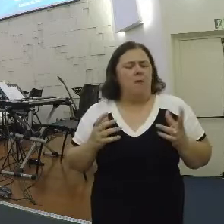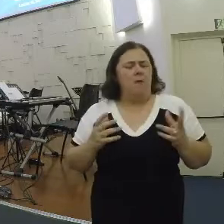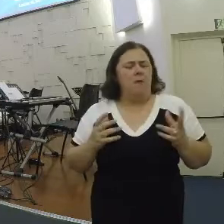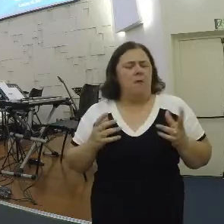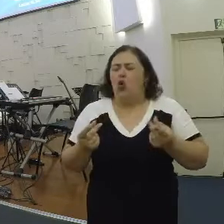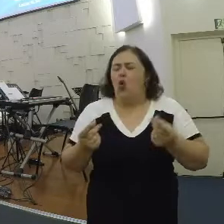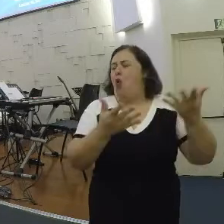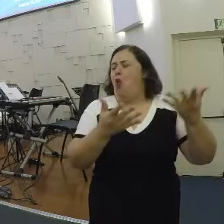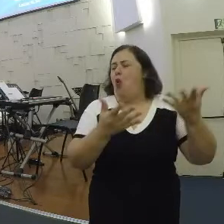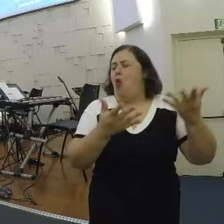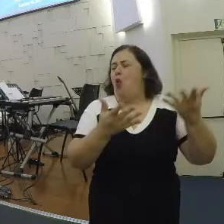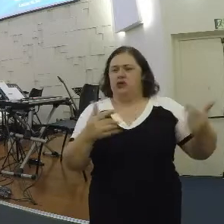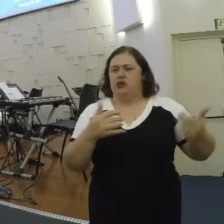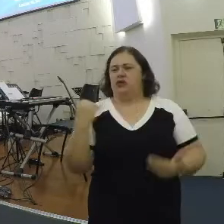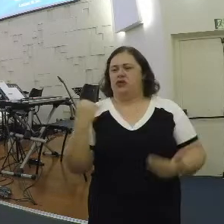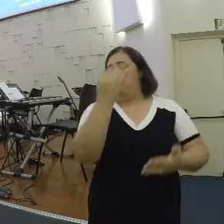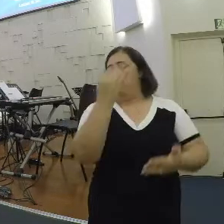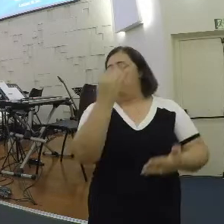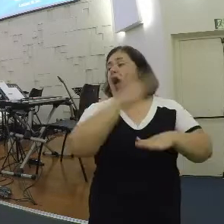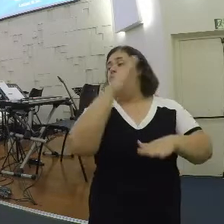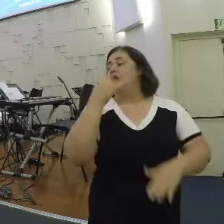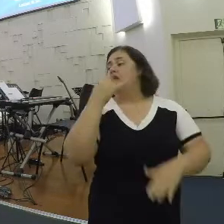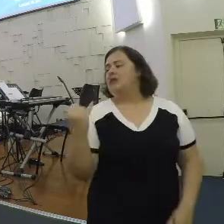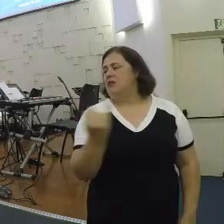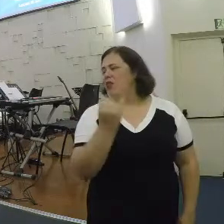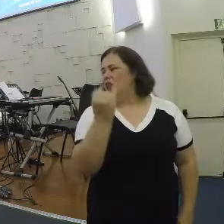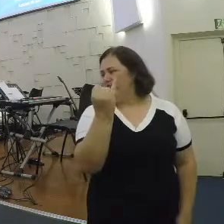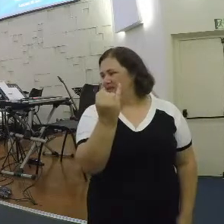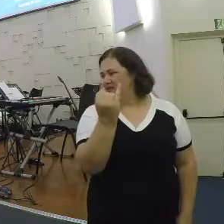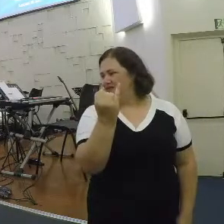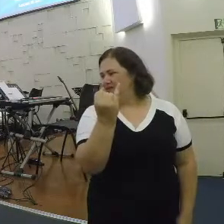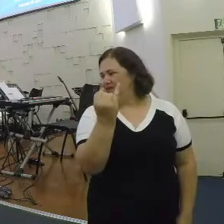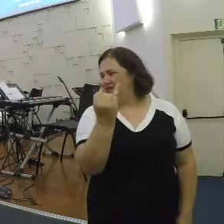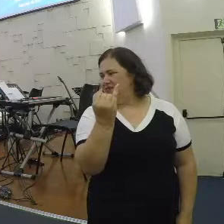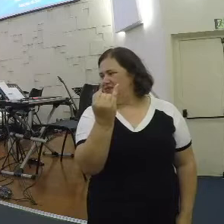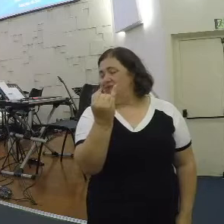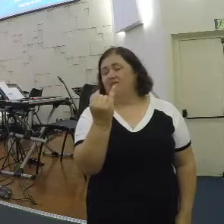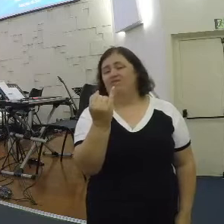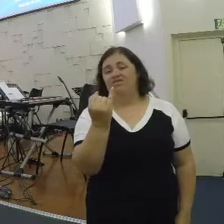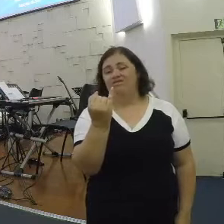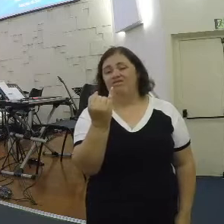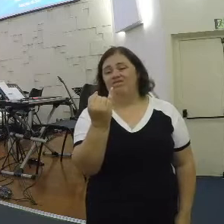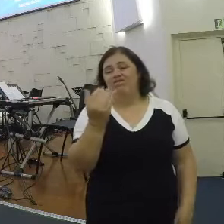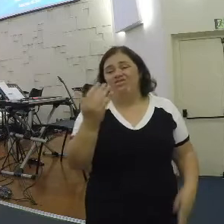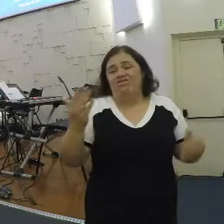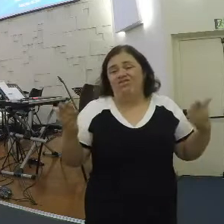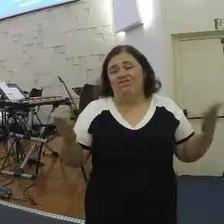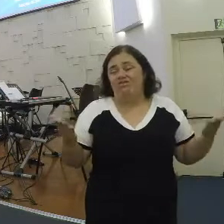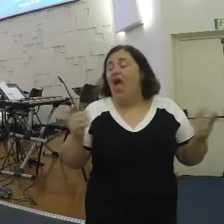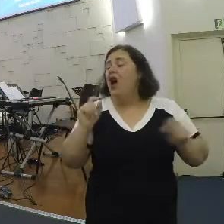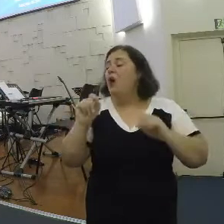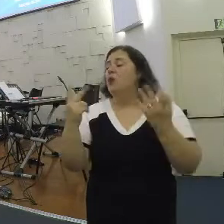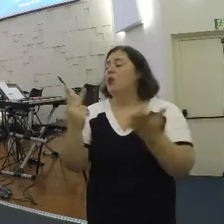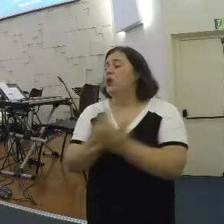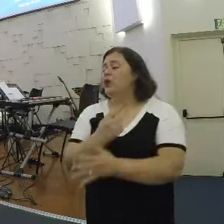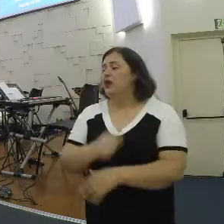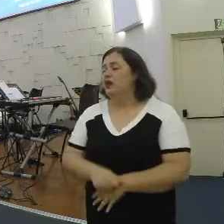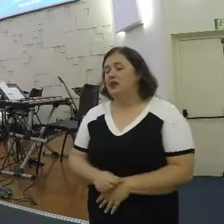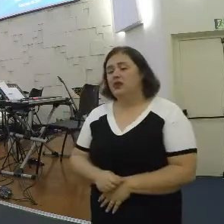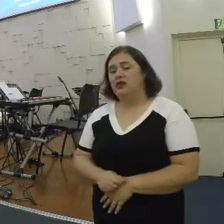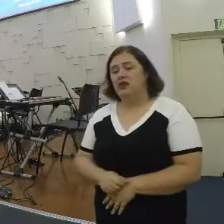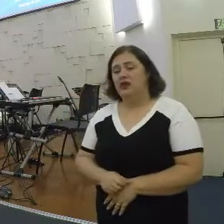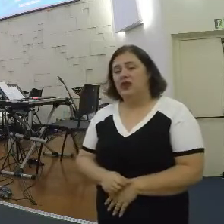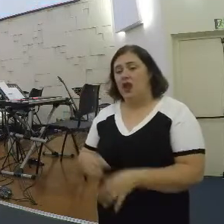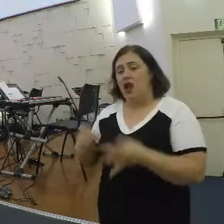precisa entregar-se com exclusividade ao Evangelho. Se Cristo não é exclusividade em sua vida, não é prioridade, não é amado por